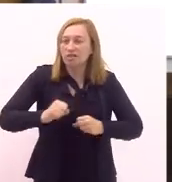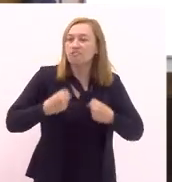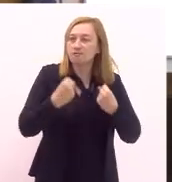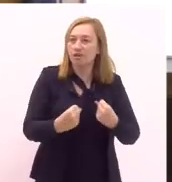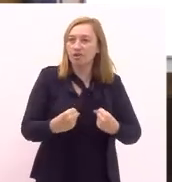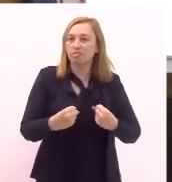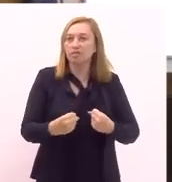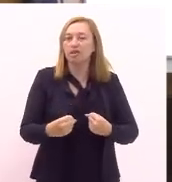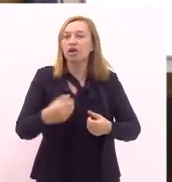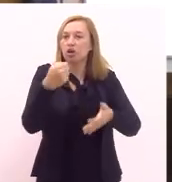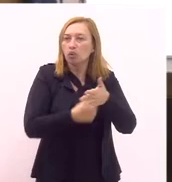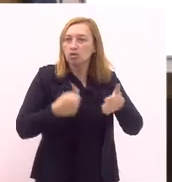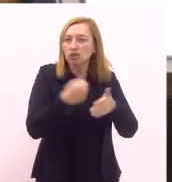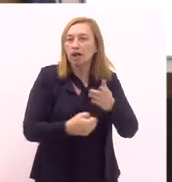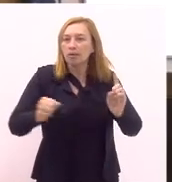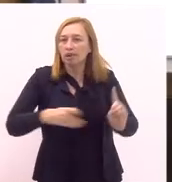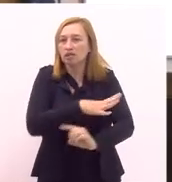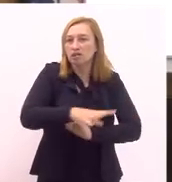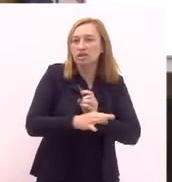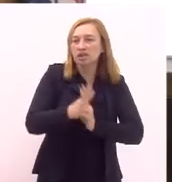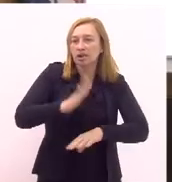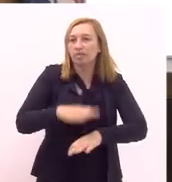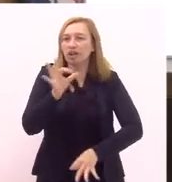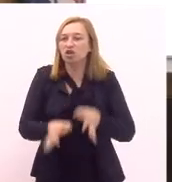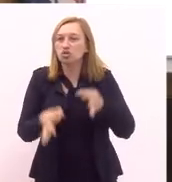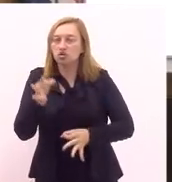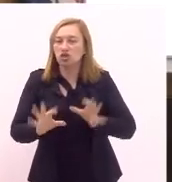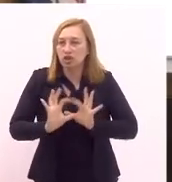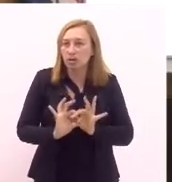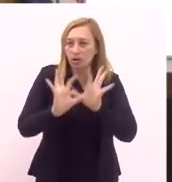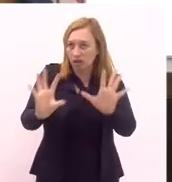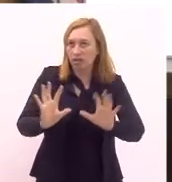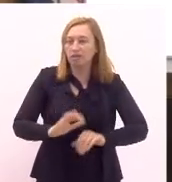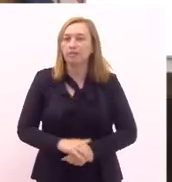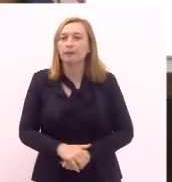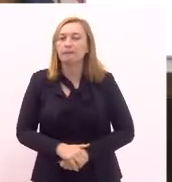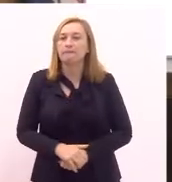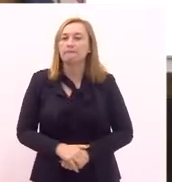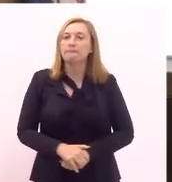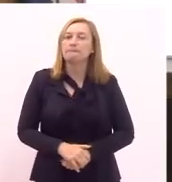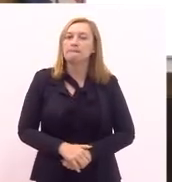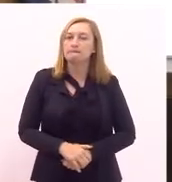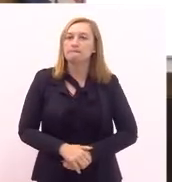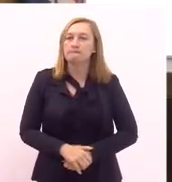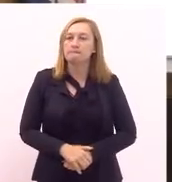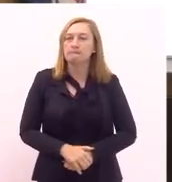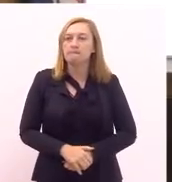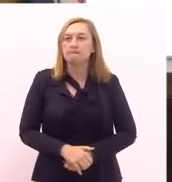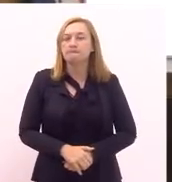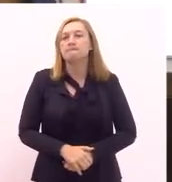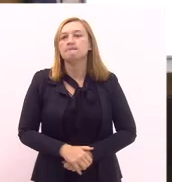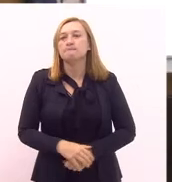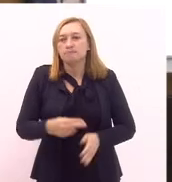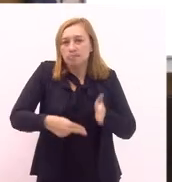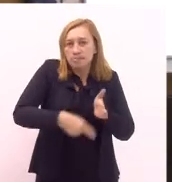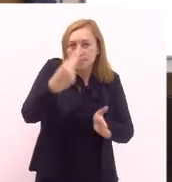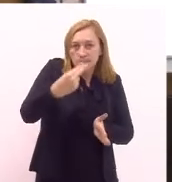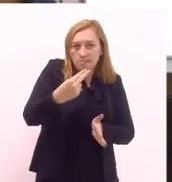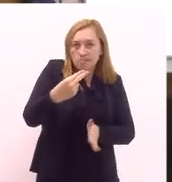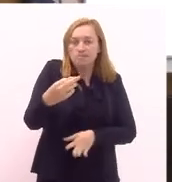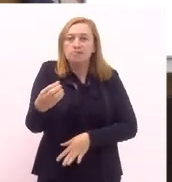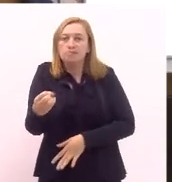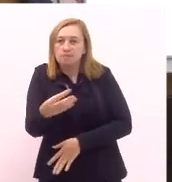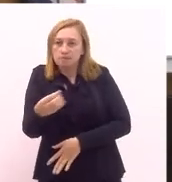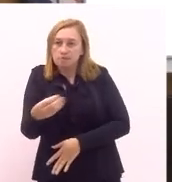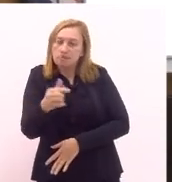propósito lutar por uma sociedade mais justa e democrática recentemente passou por uma cirurgia delicada